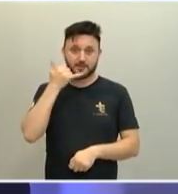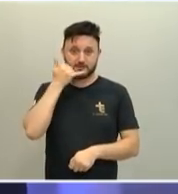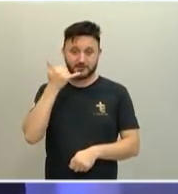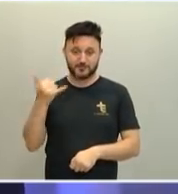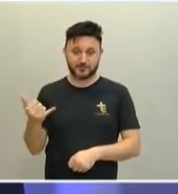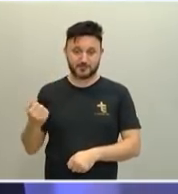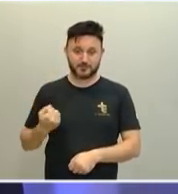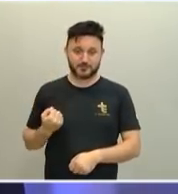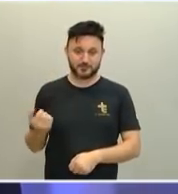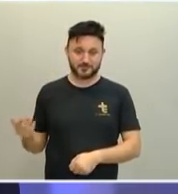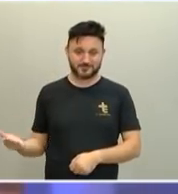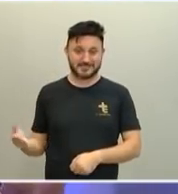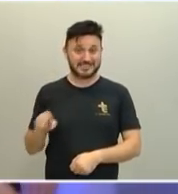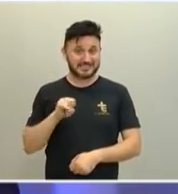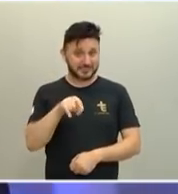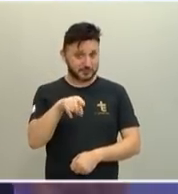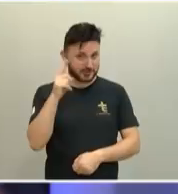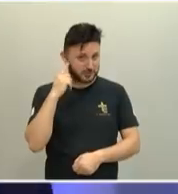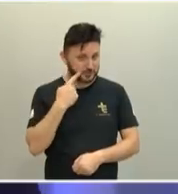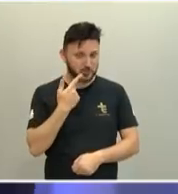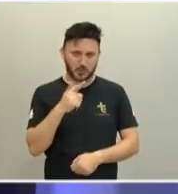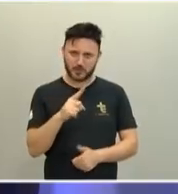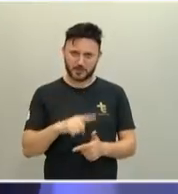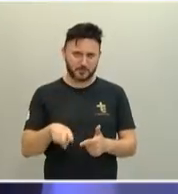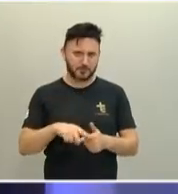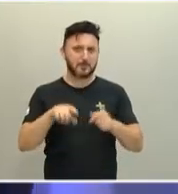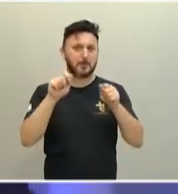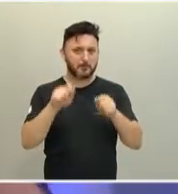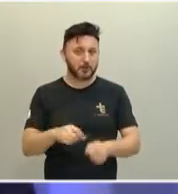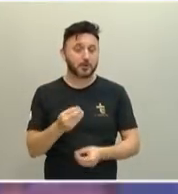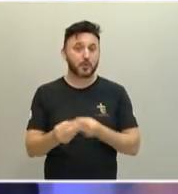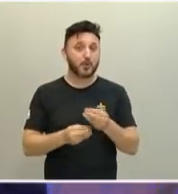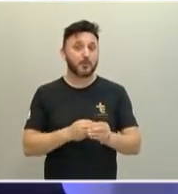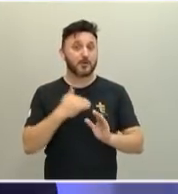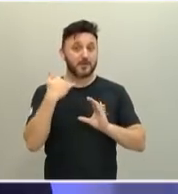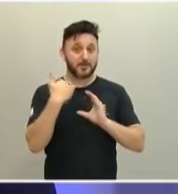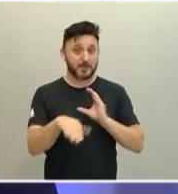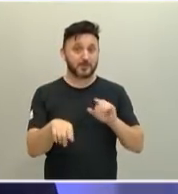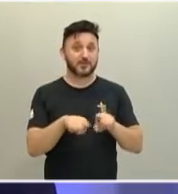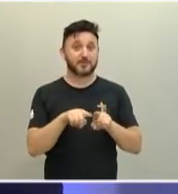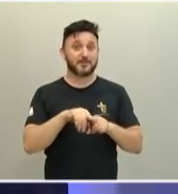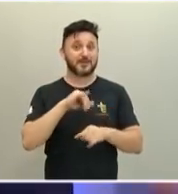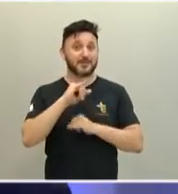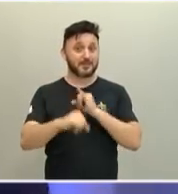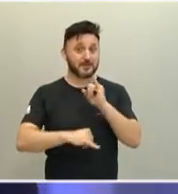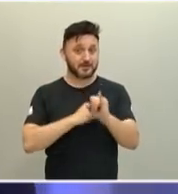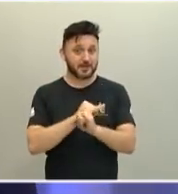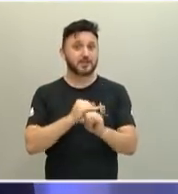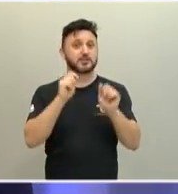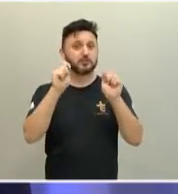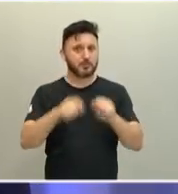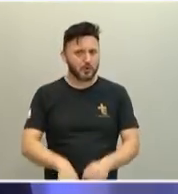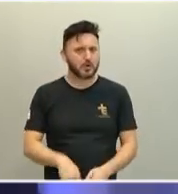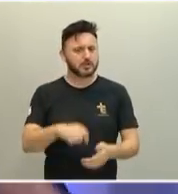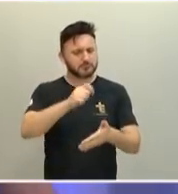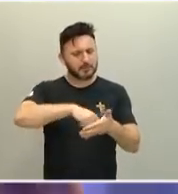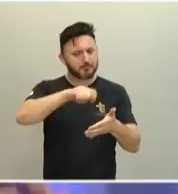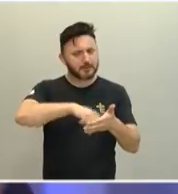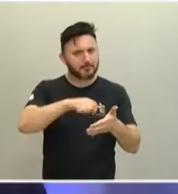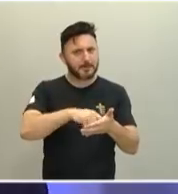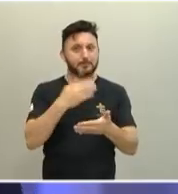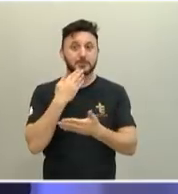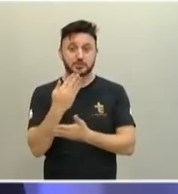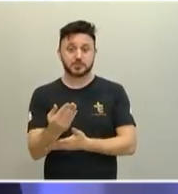telefone e poder fazer uma ligação que pode mudar a sua vida. Imagina, uma ligação que pode mudar a vida de uma família, de uma pessoa.